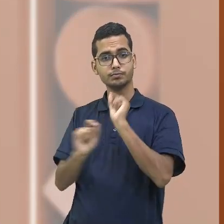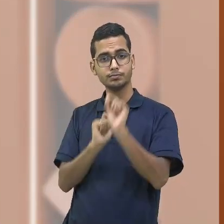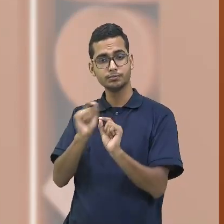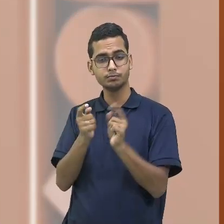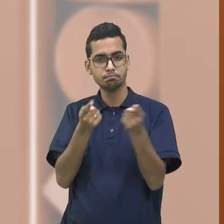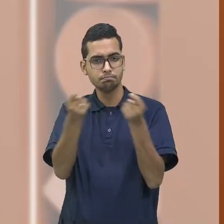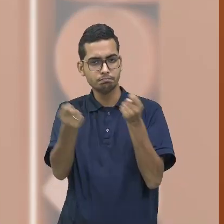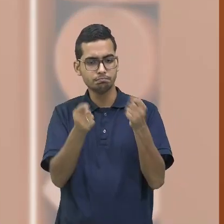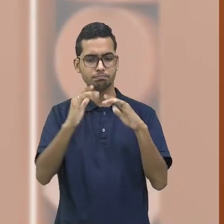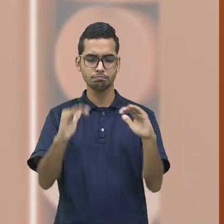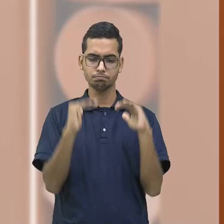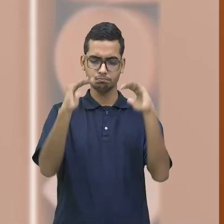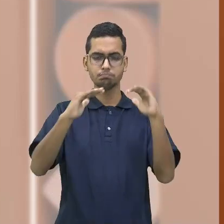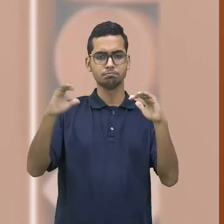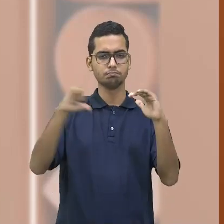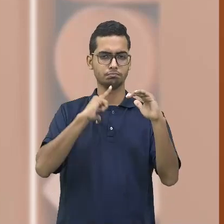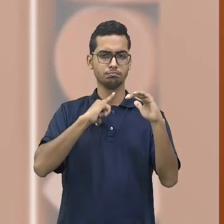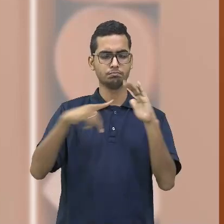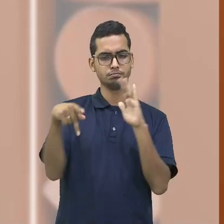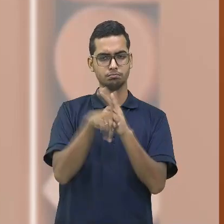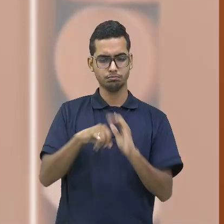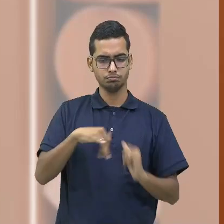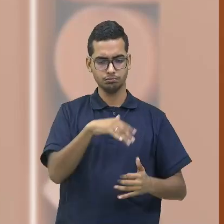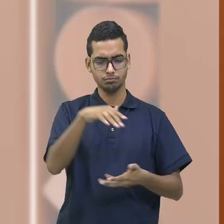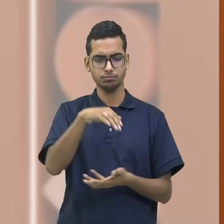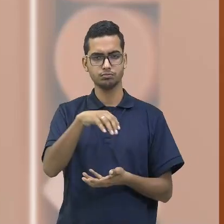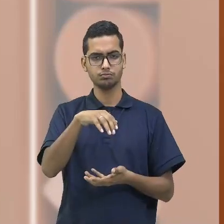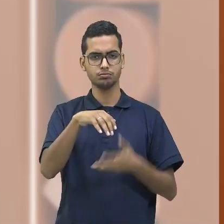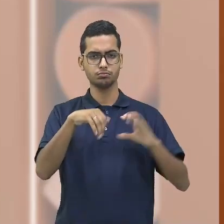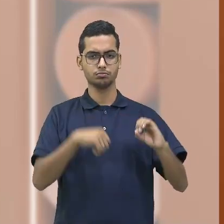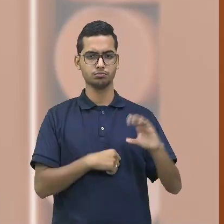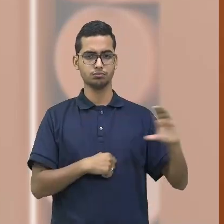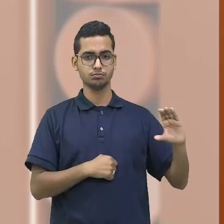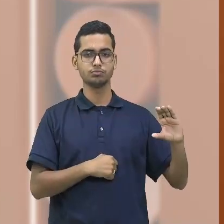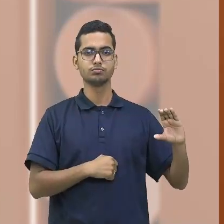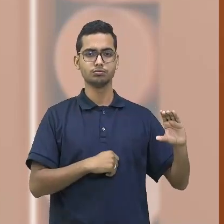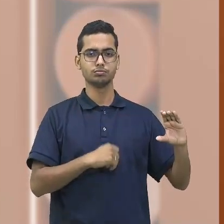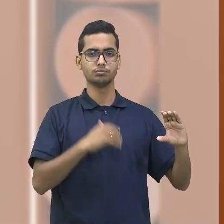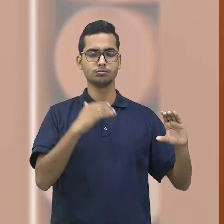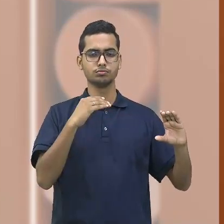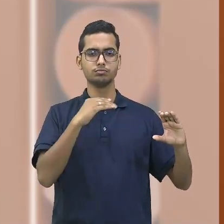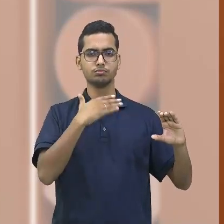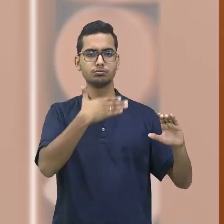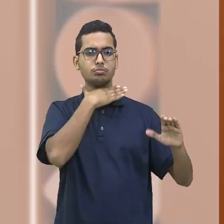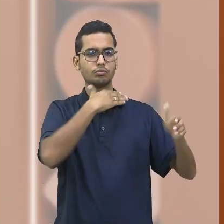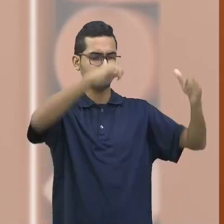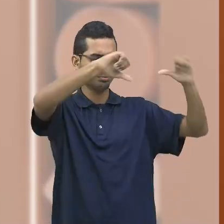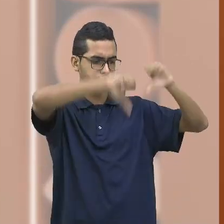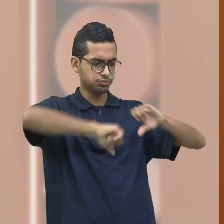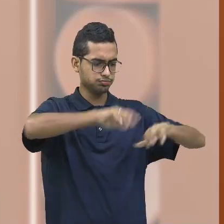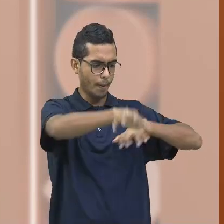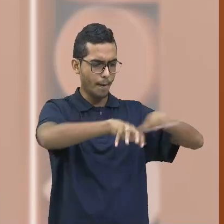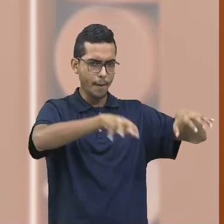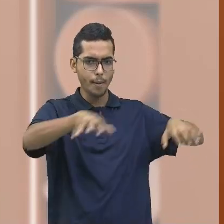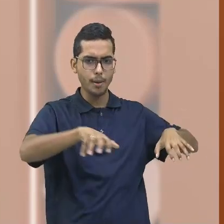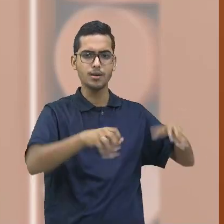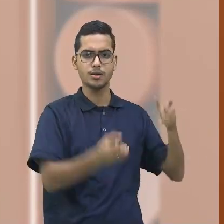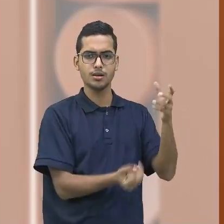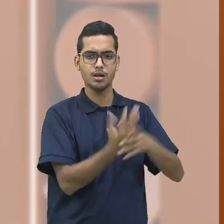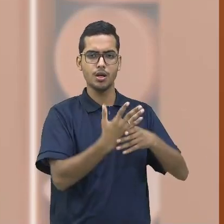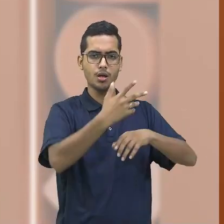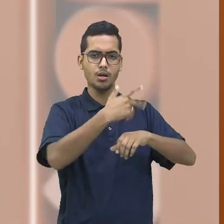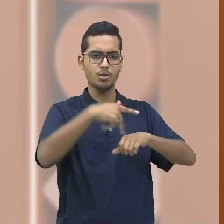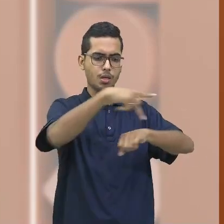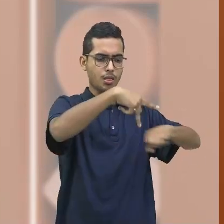que o Império Romano do Ocidente ele vai ruir e gerar novos pequenos reinos, enquanto que